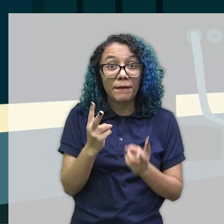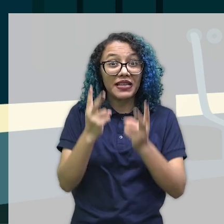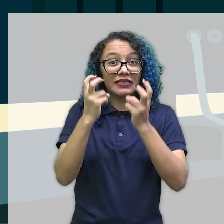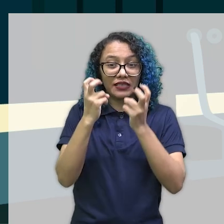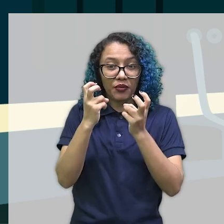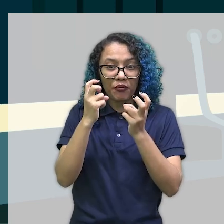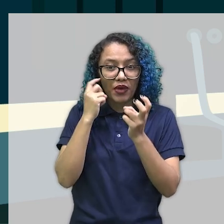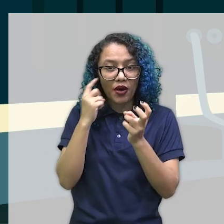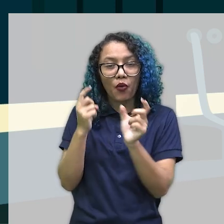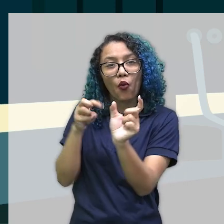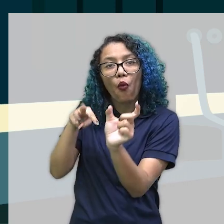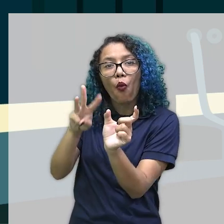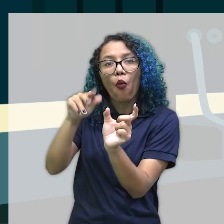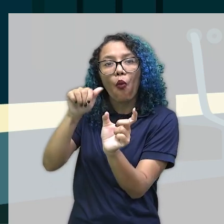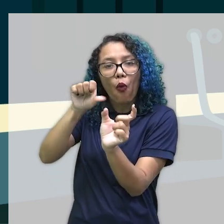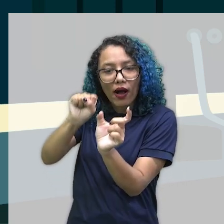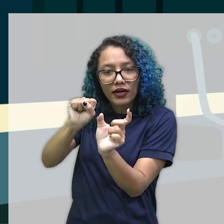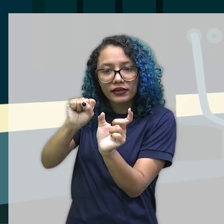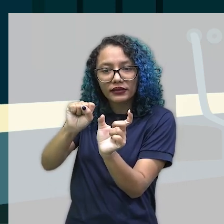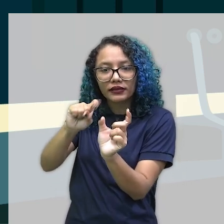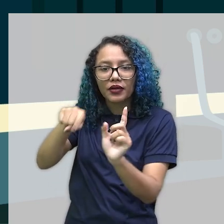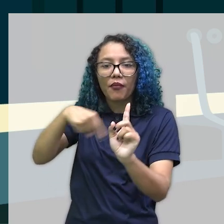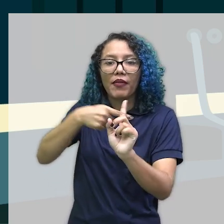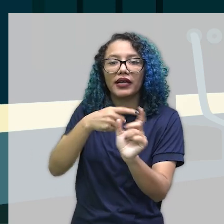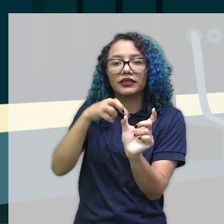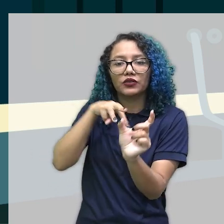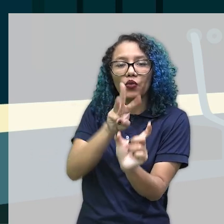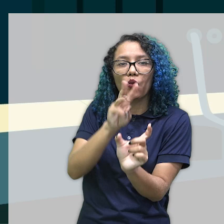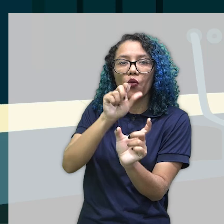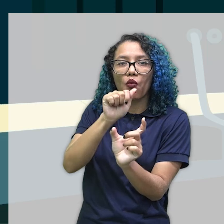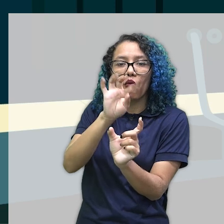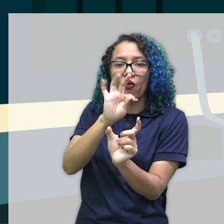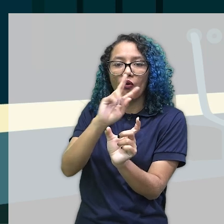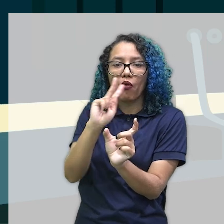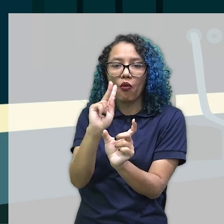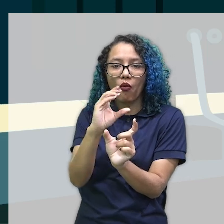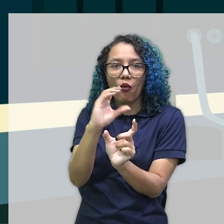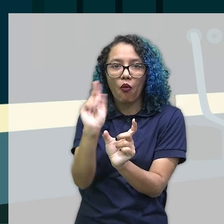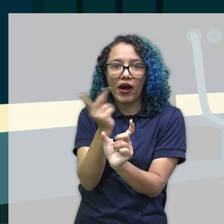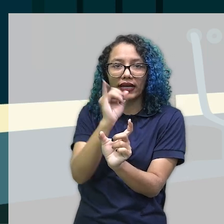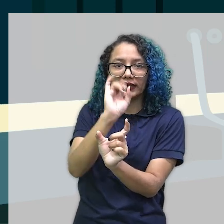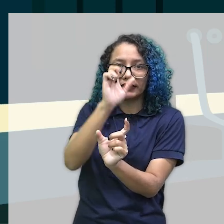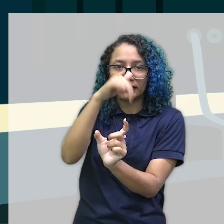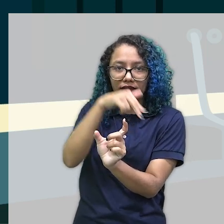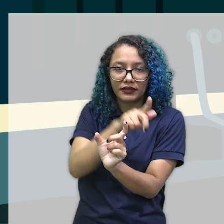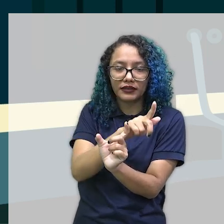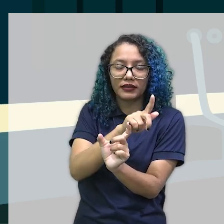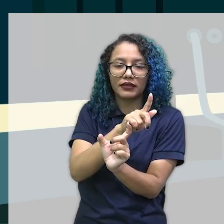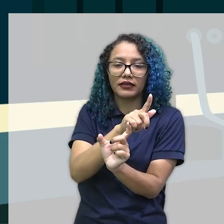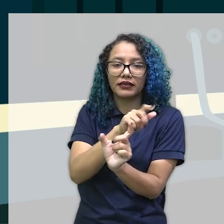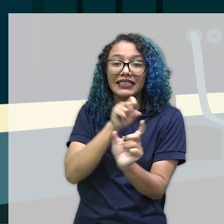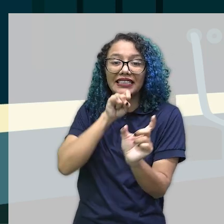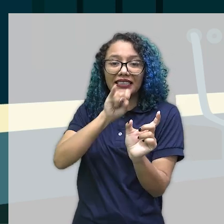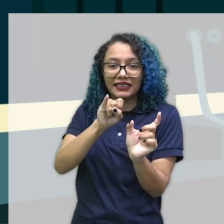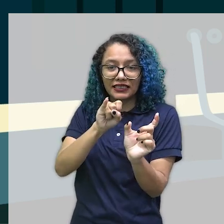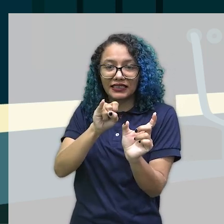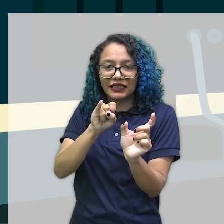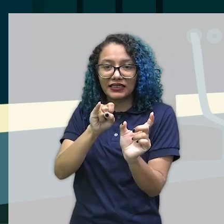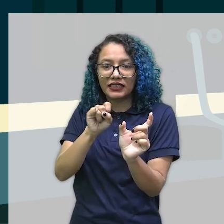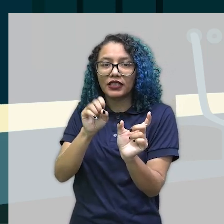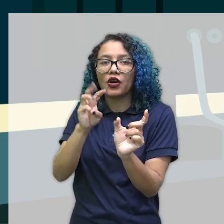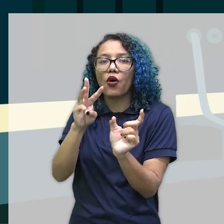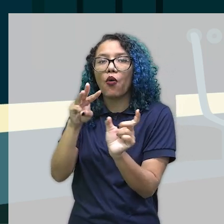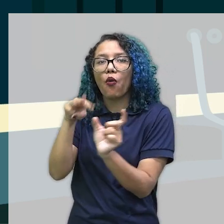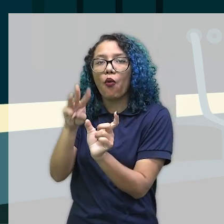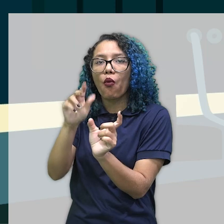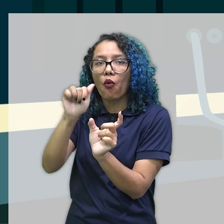passado do verbo to be, was. E o ing, watching. Se eu tiro o ing e deixo só